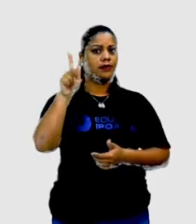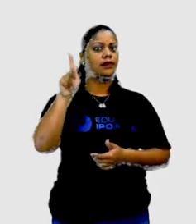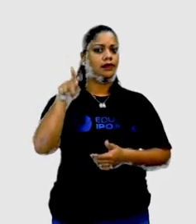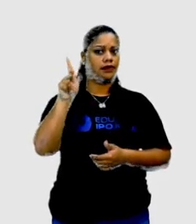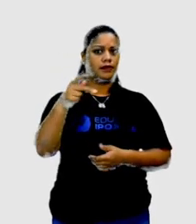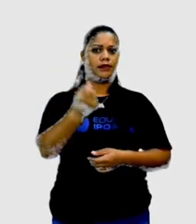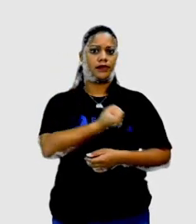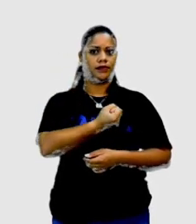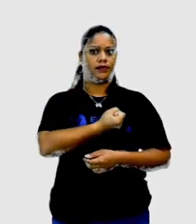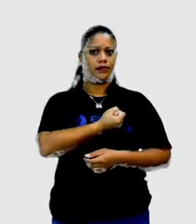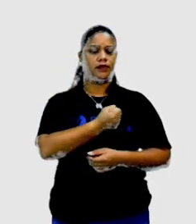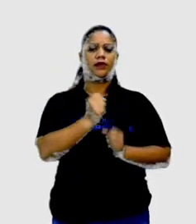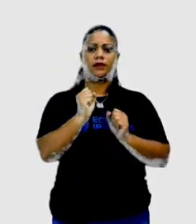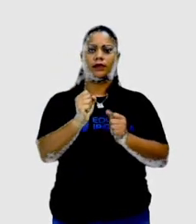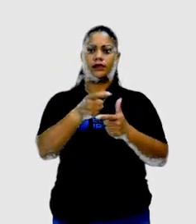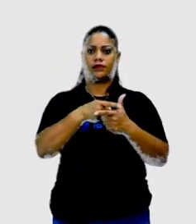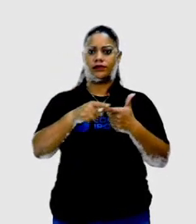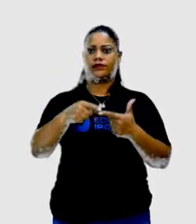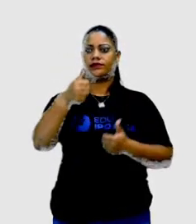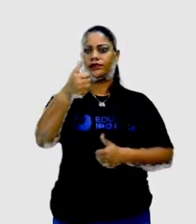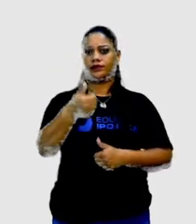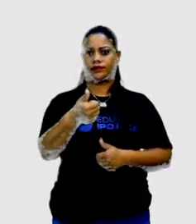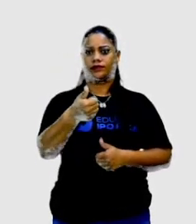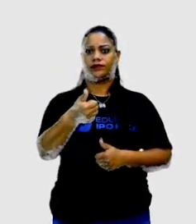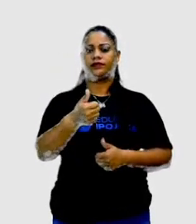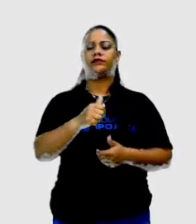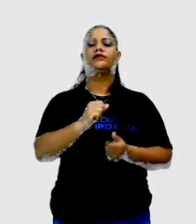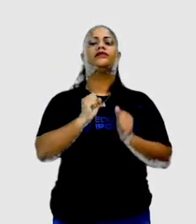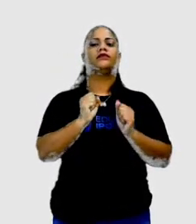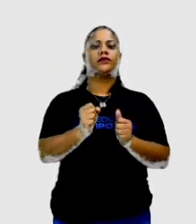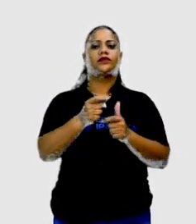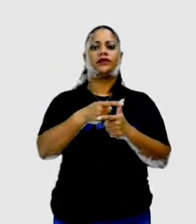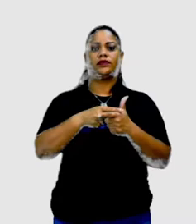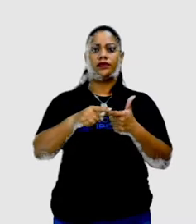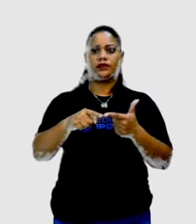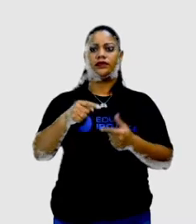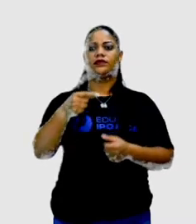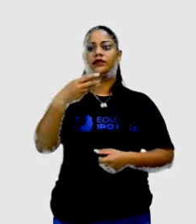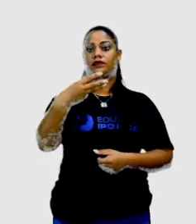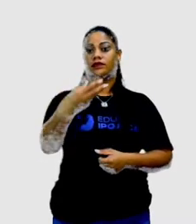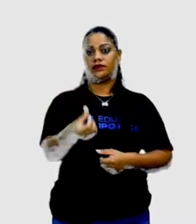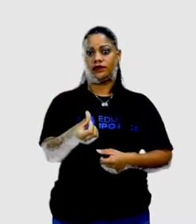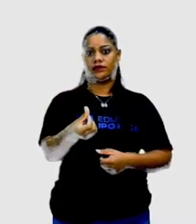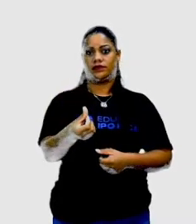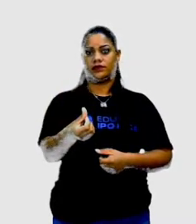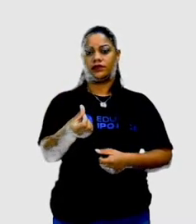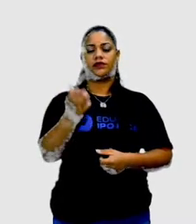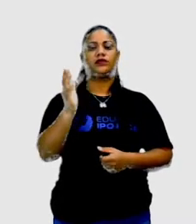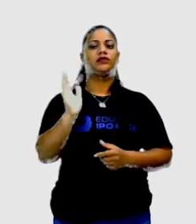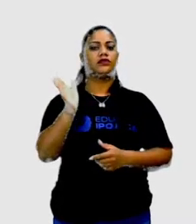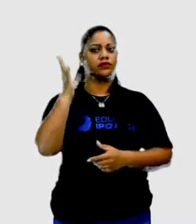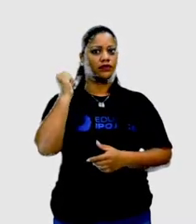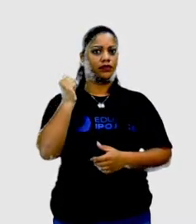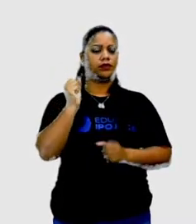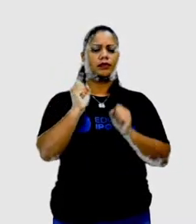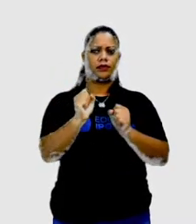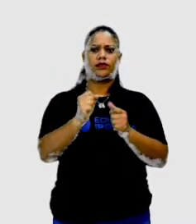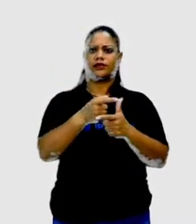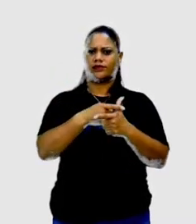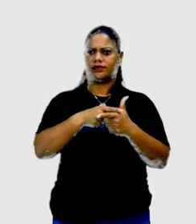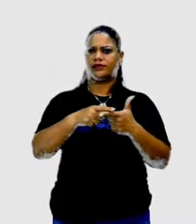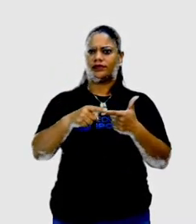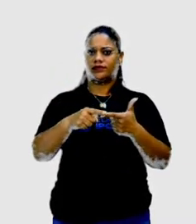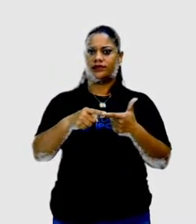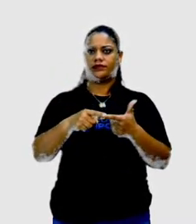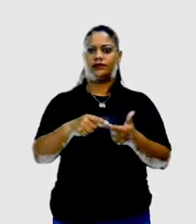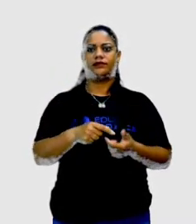gente já sabe que pode ser dividido por 1. Já sabe que pode ser dividido por 36. E se ele é par, também já